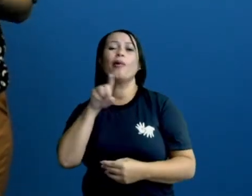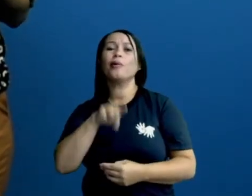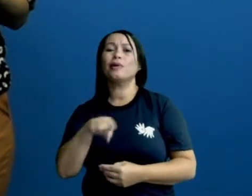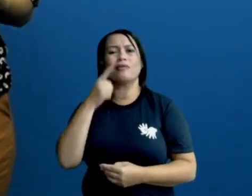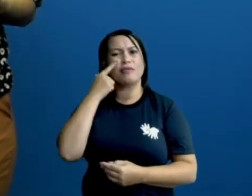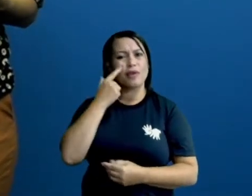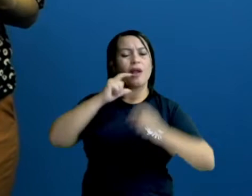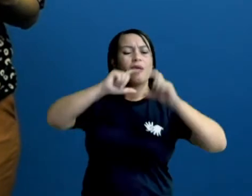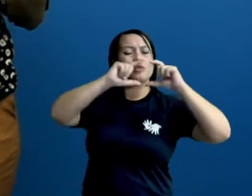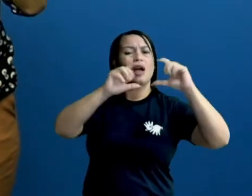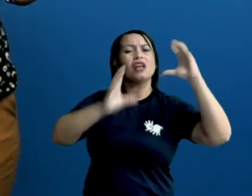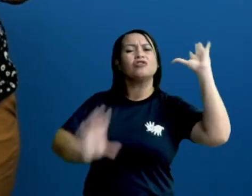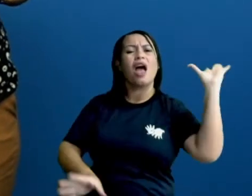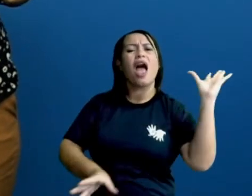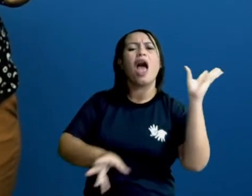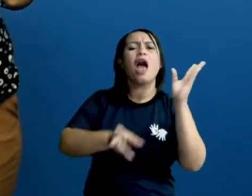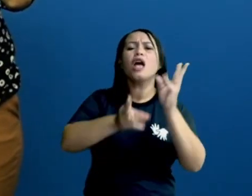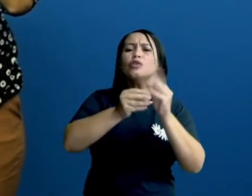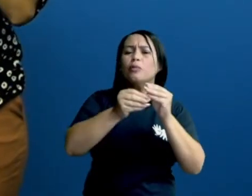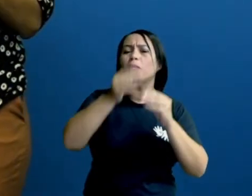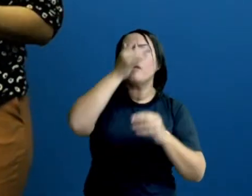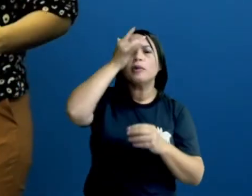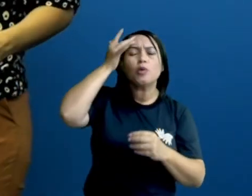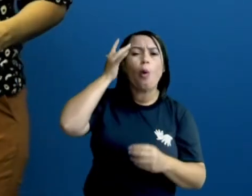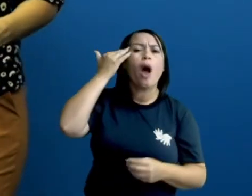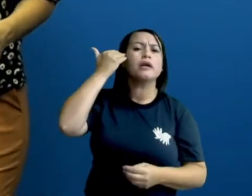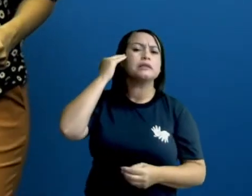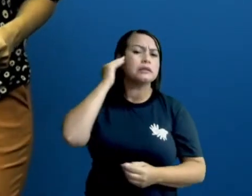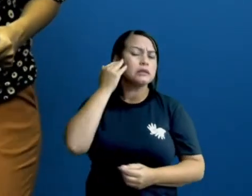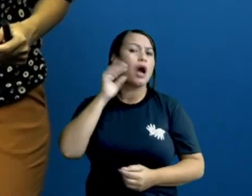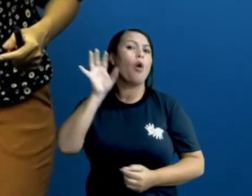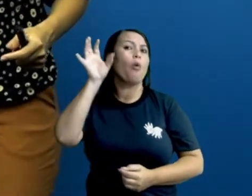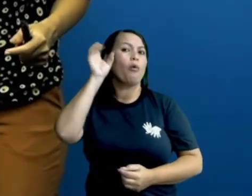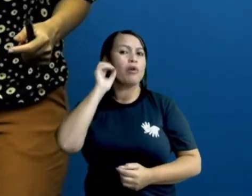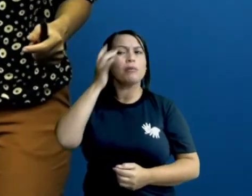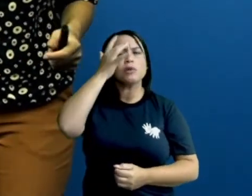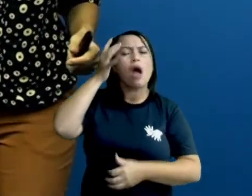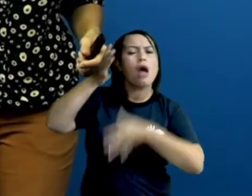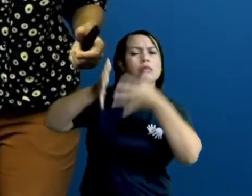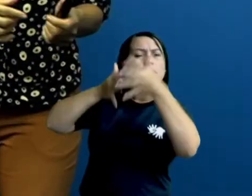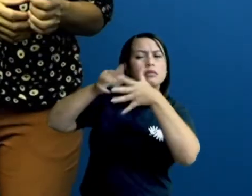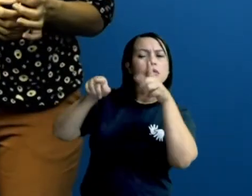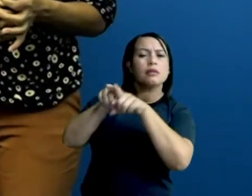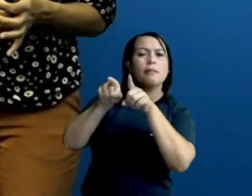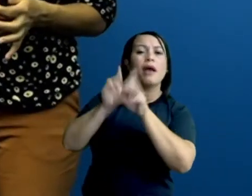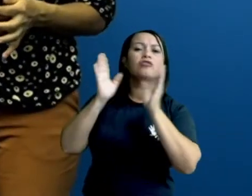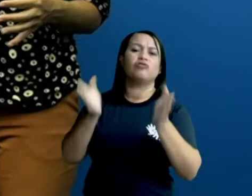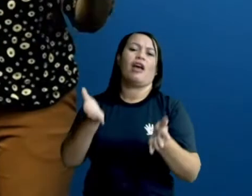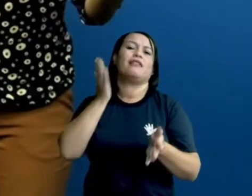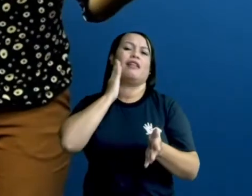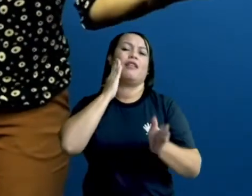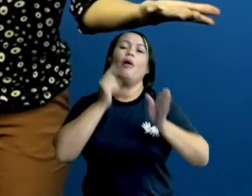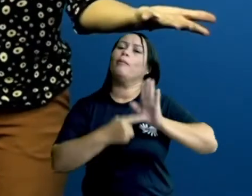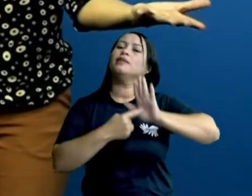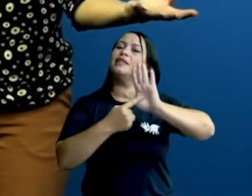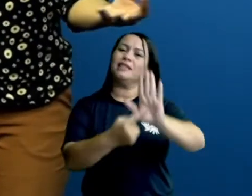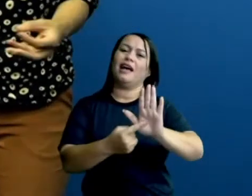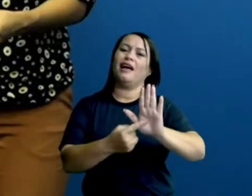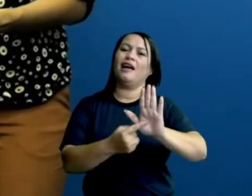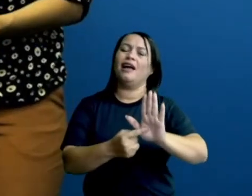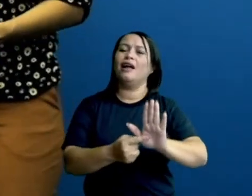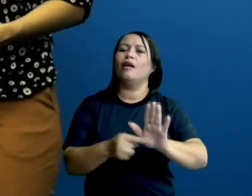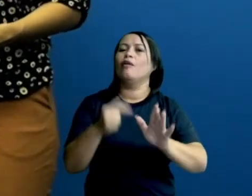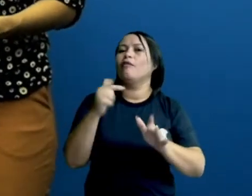já resume para quem está ouvindo ou para o leitor o que ele está querendo apresentar. Ele não vai destacar